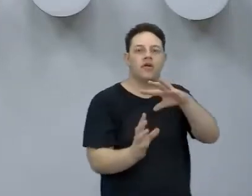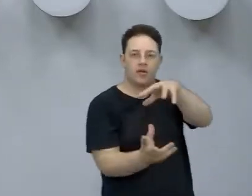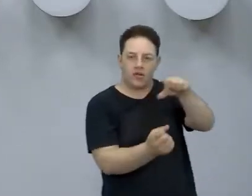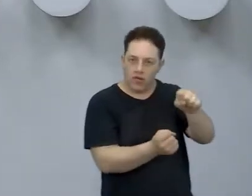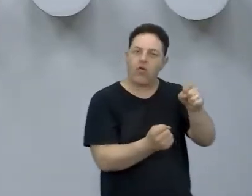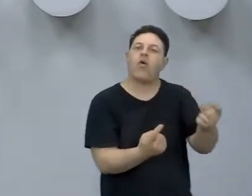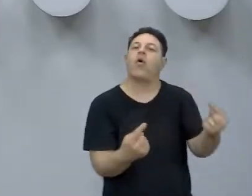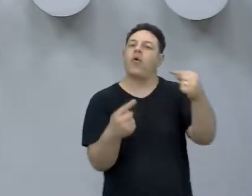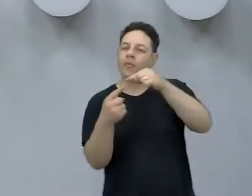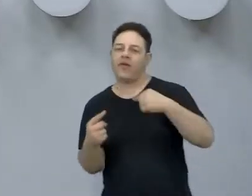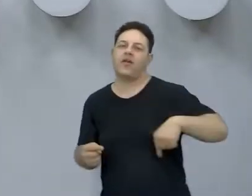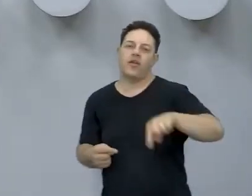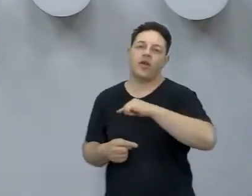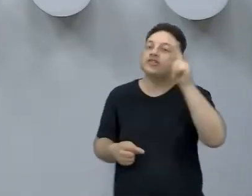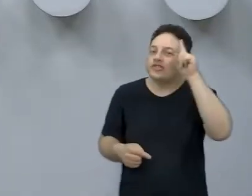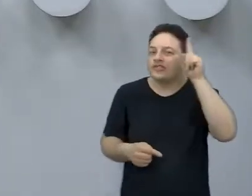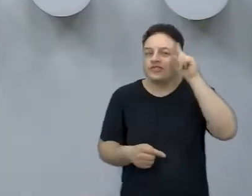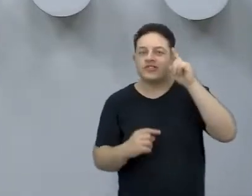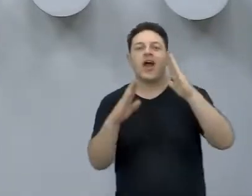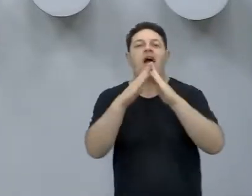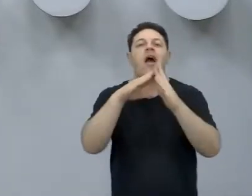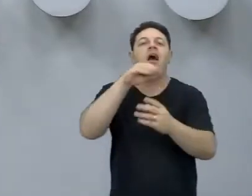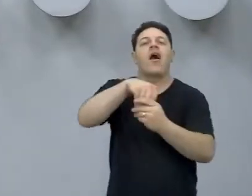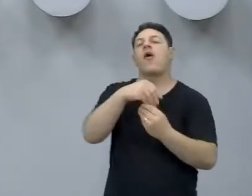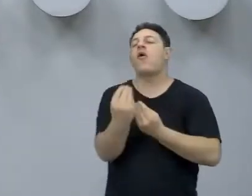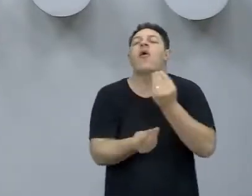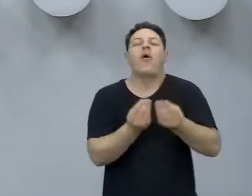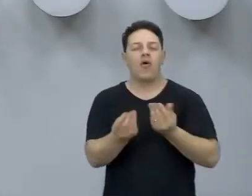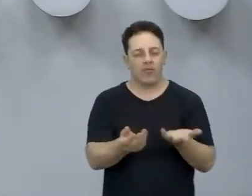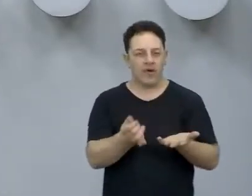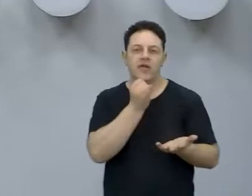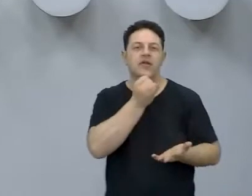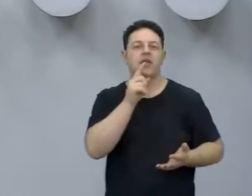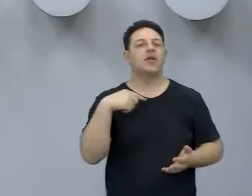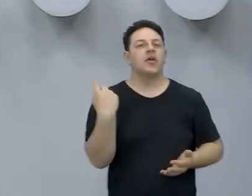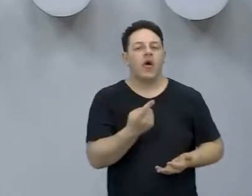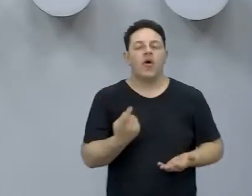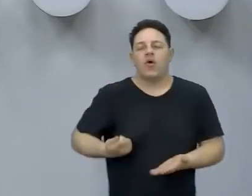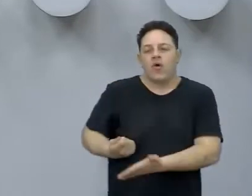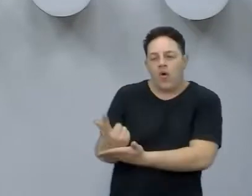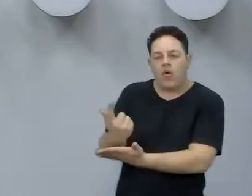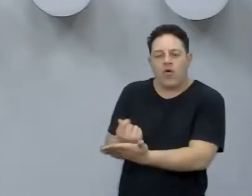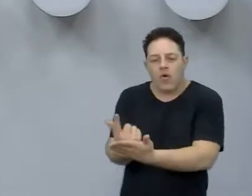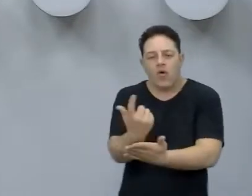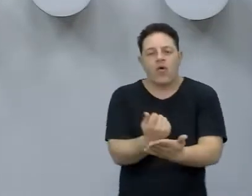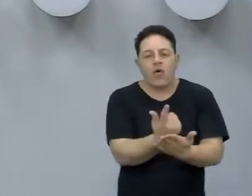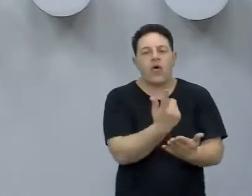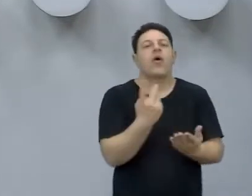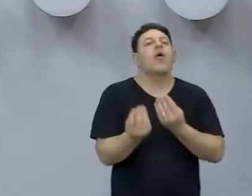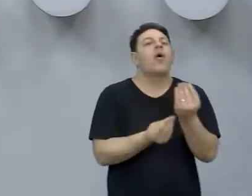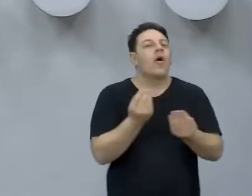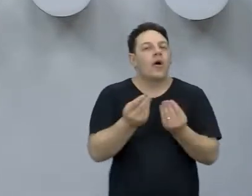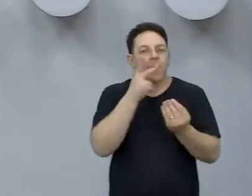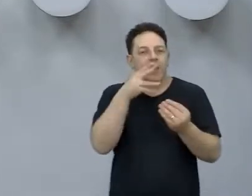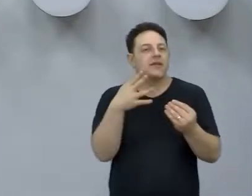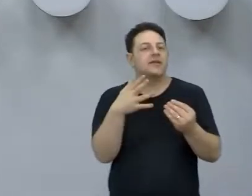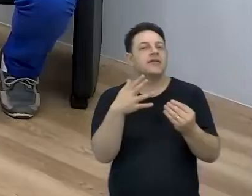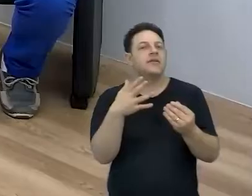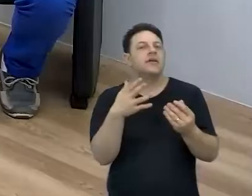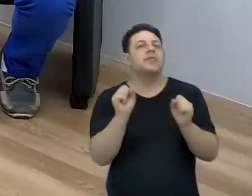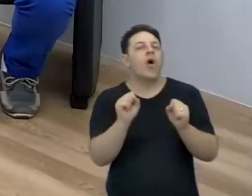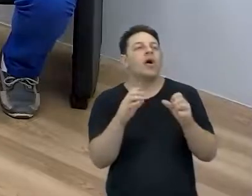dia a dia, dentro das nossas casas. O que o nosso padrão de consumo vai influenciar no impacto